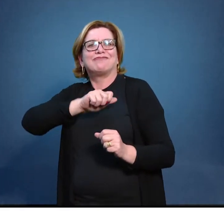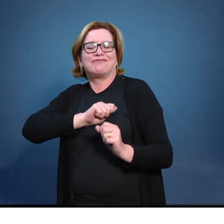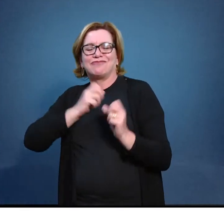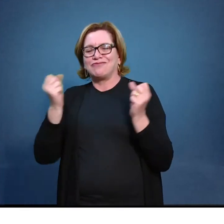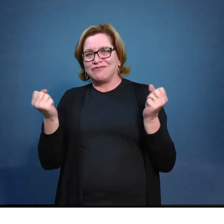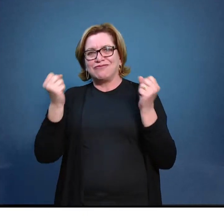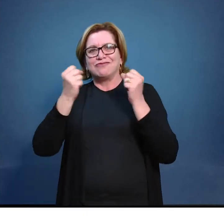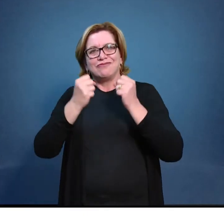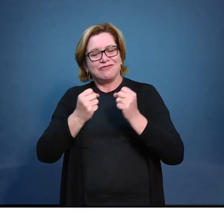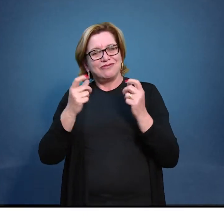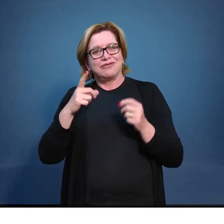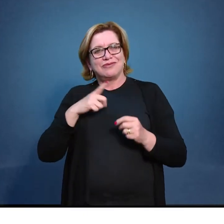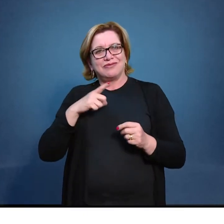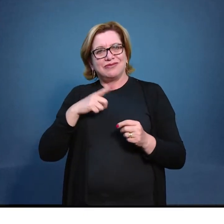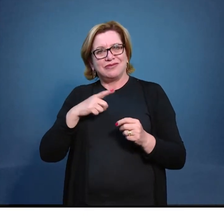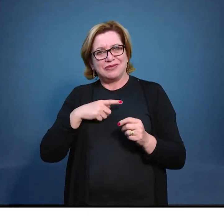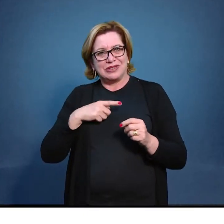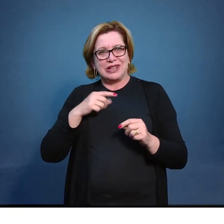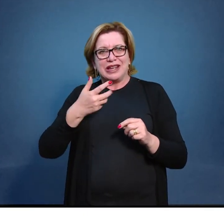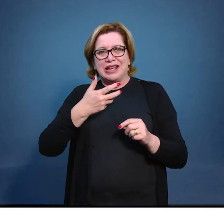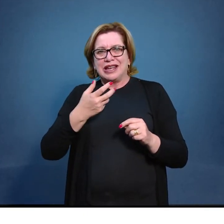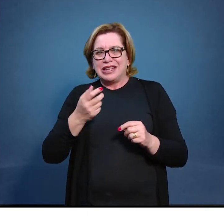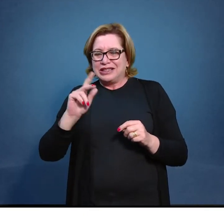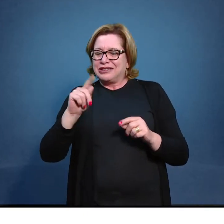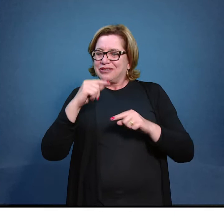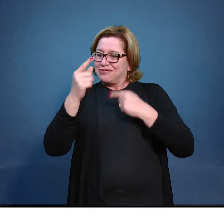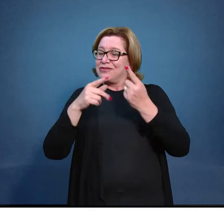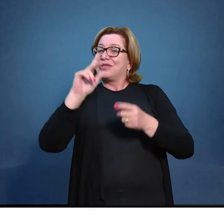fica sujeito à homologação